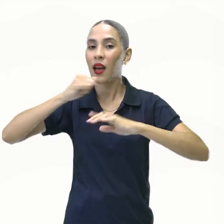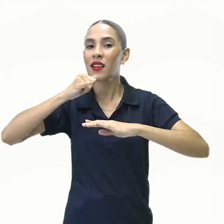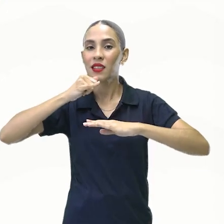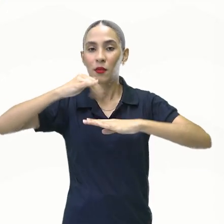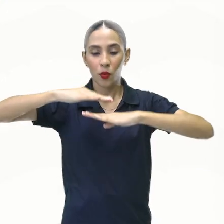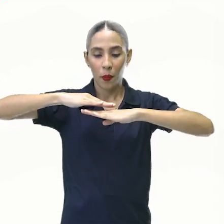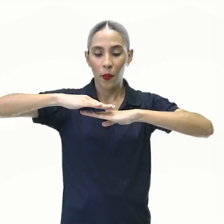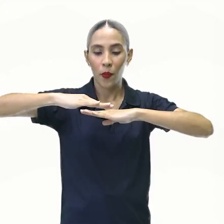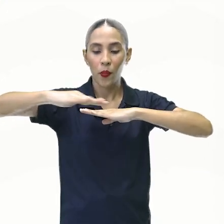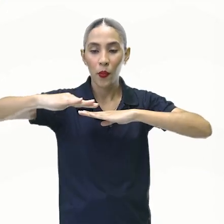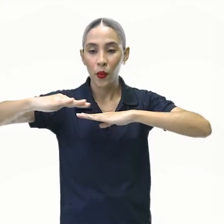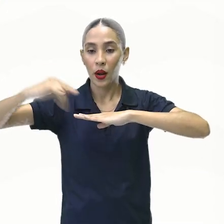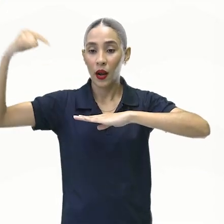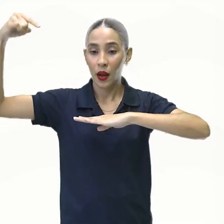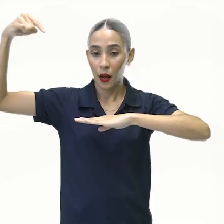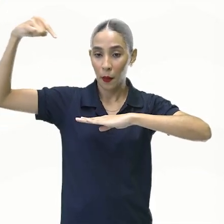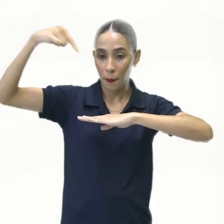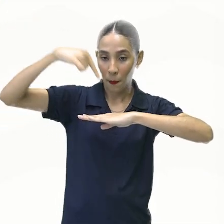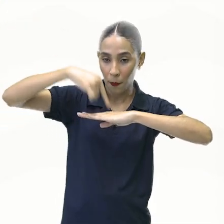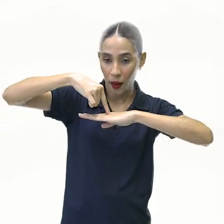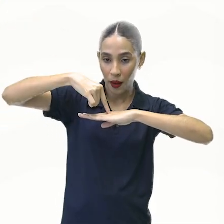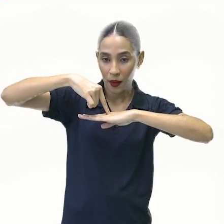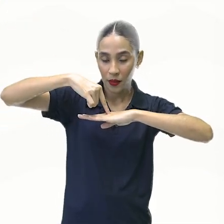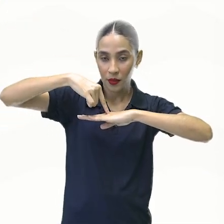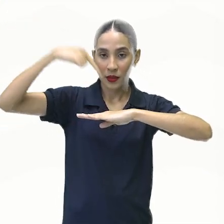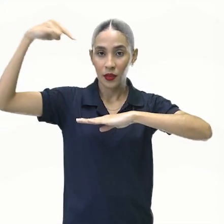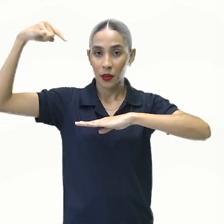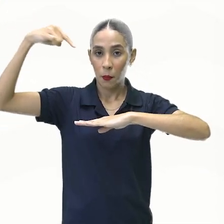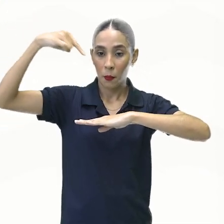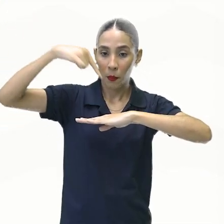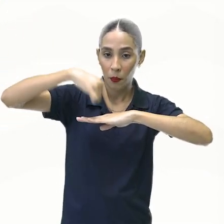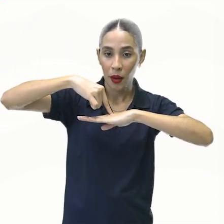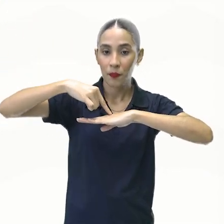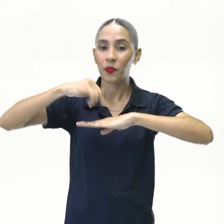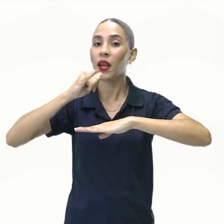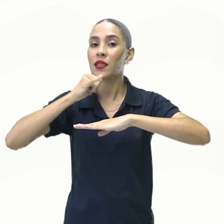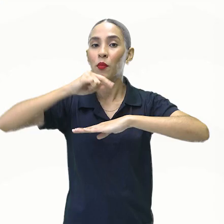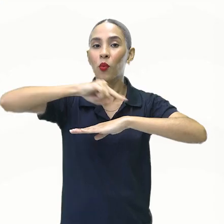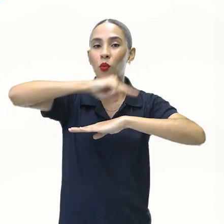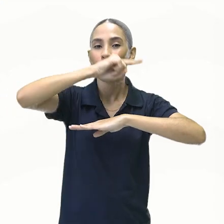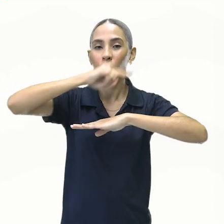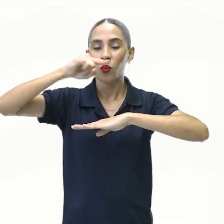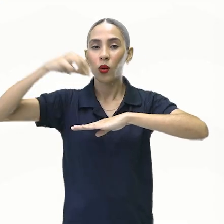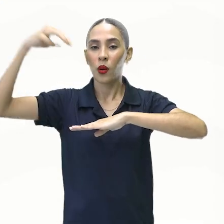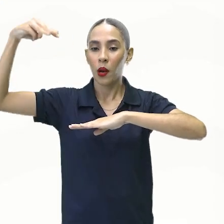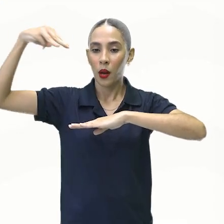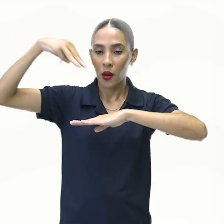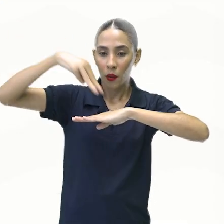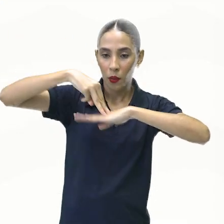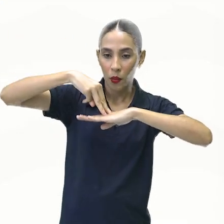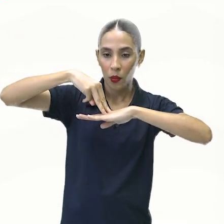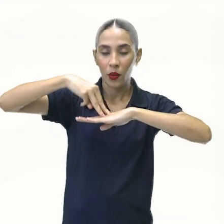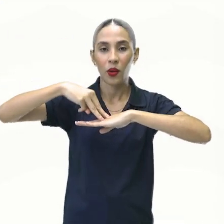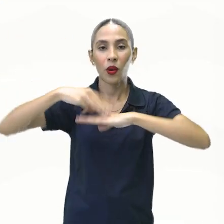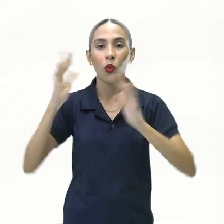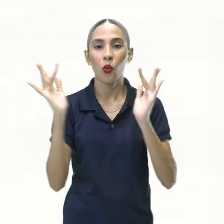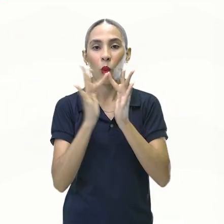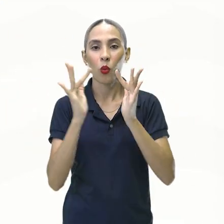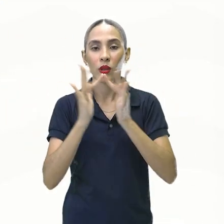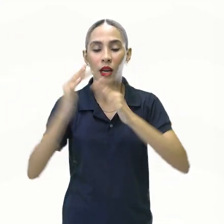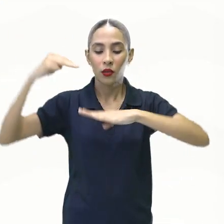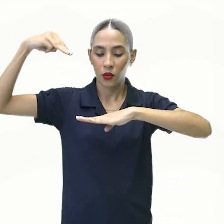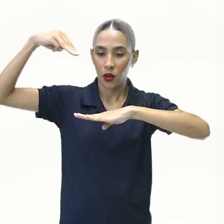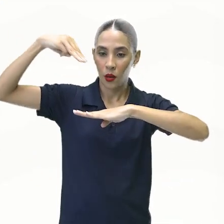uma superfície metálica, tá certo? A onda vem aqui, ó, atingindo a superfície metálica.